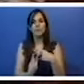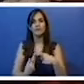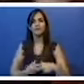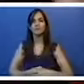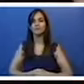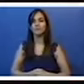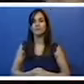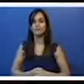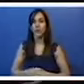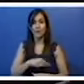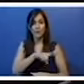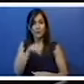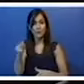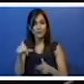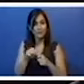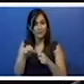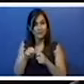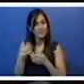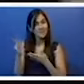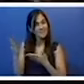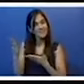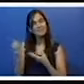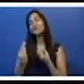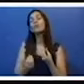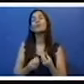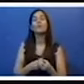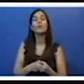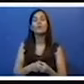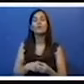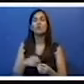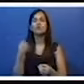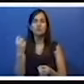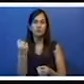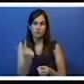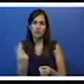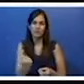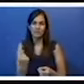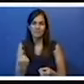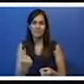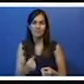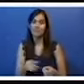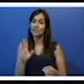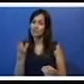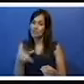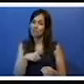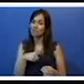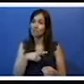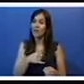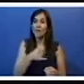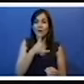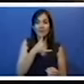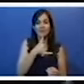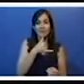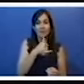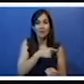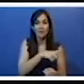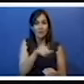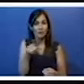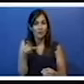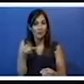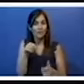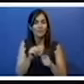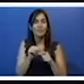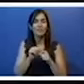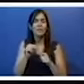peguei uma vocês vão fazer isso com o resto a gente vai dar o exemplo da primeira fração e vocês